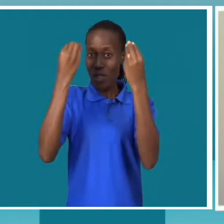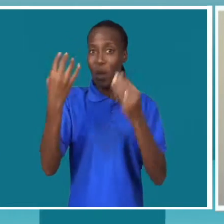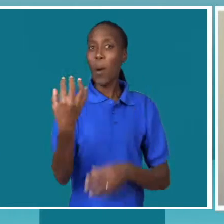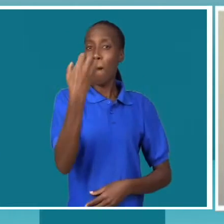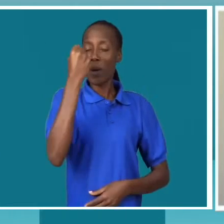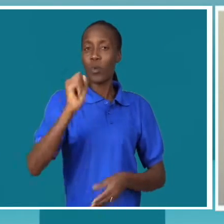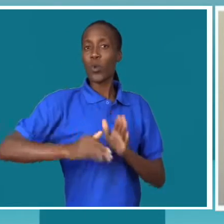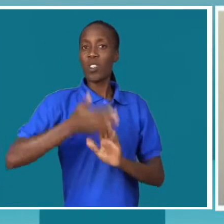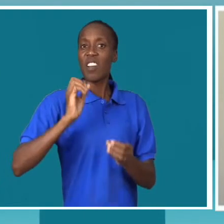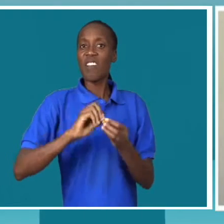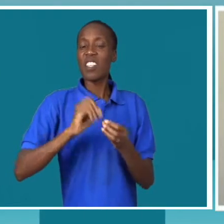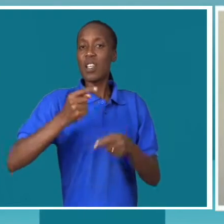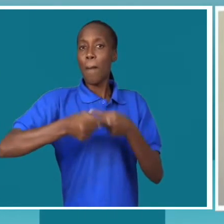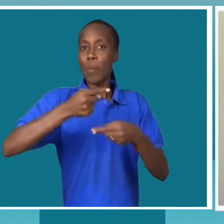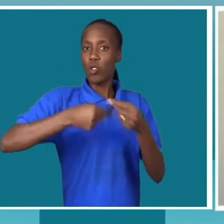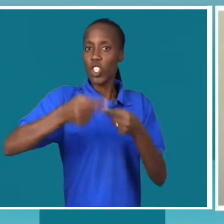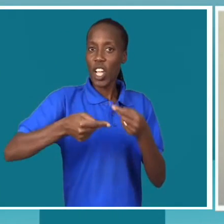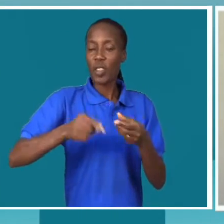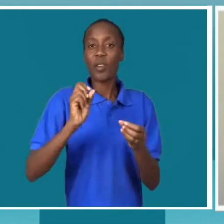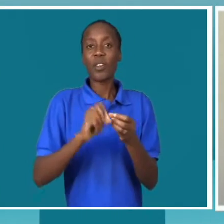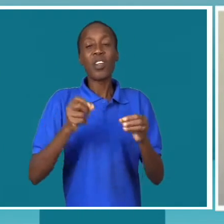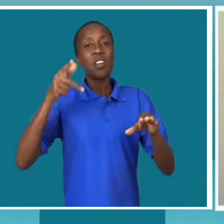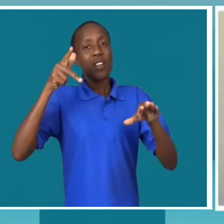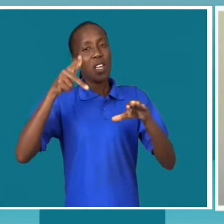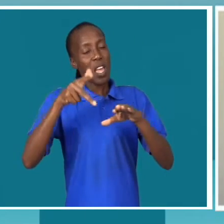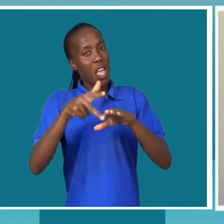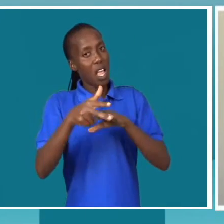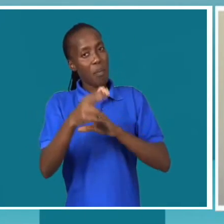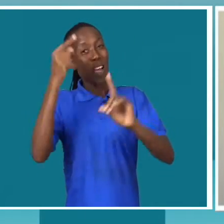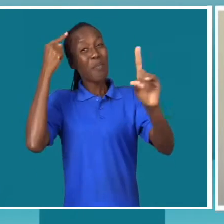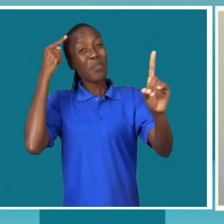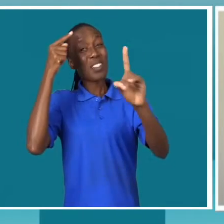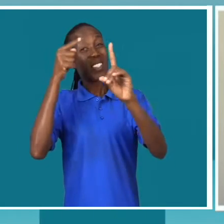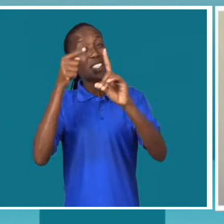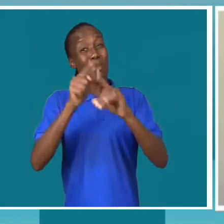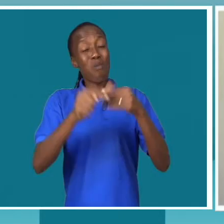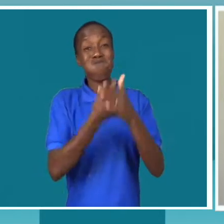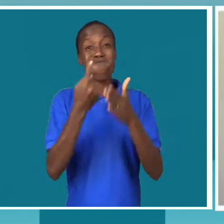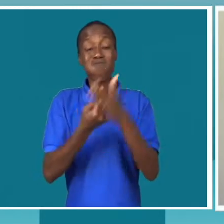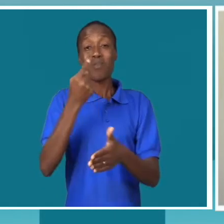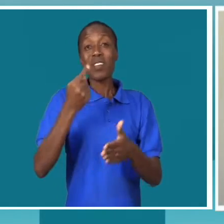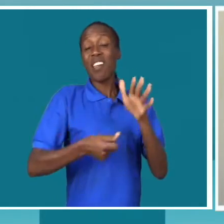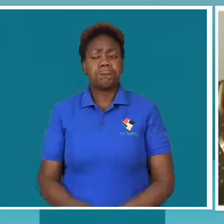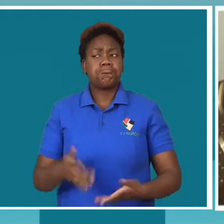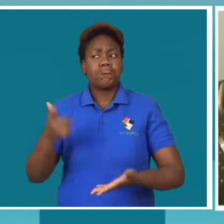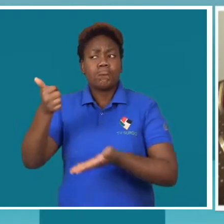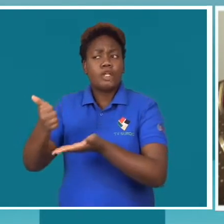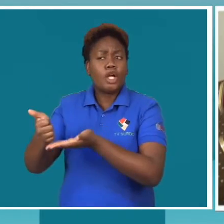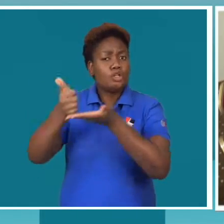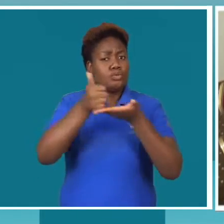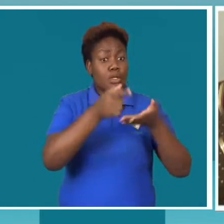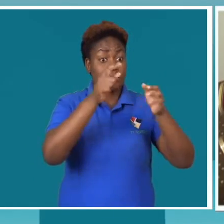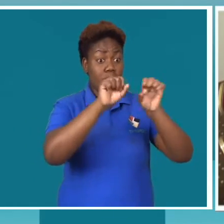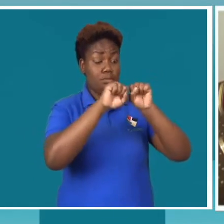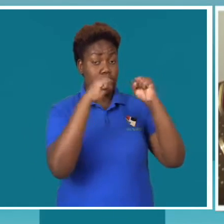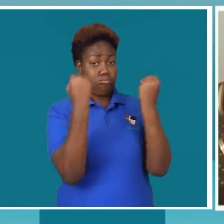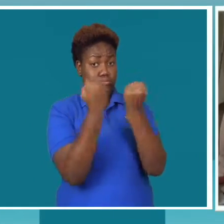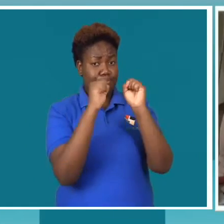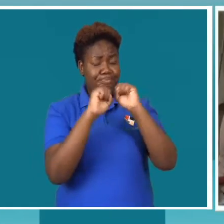aptos a conseguir fazer projetos de forma a eliminar a principal causa, que é a questão da discriminação. As associações